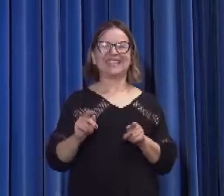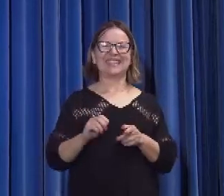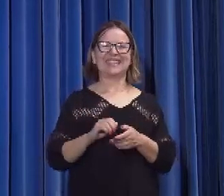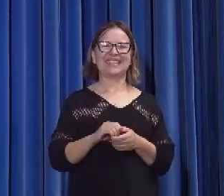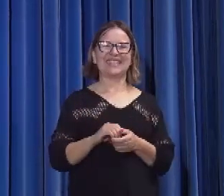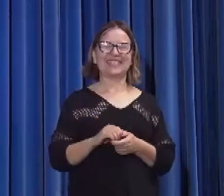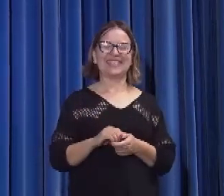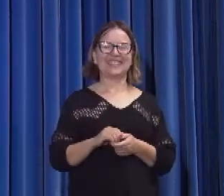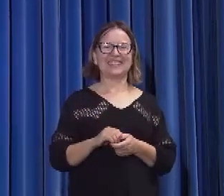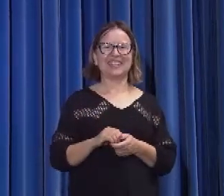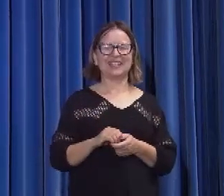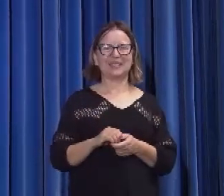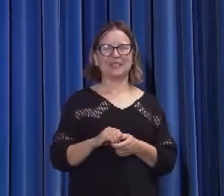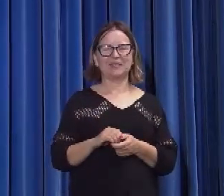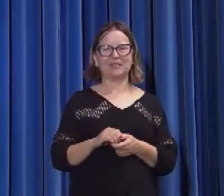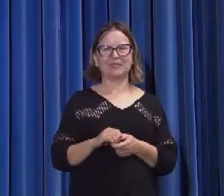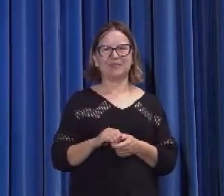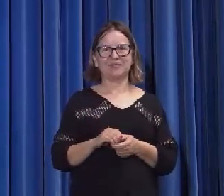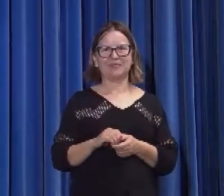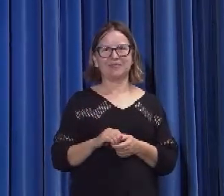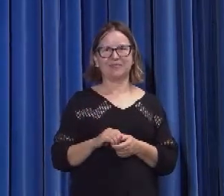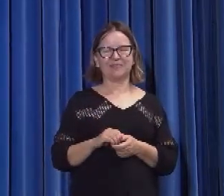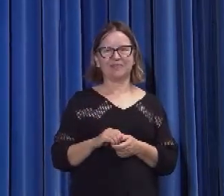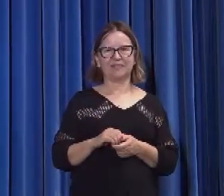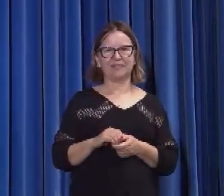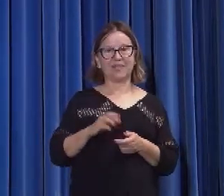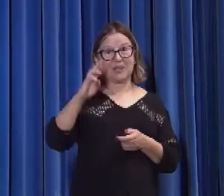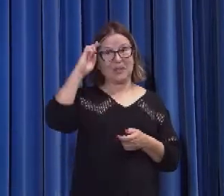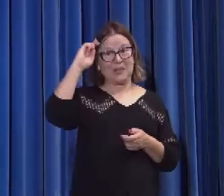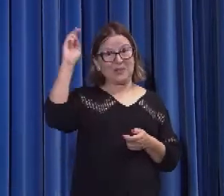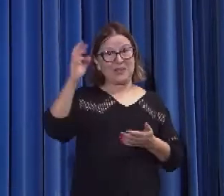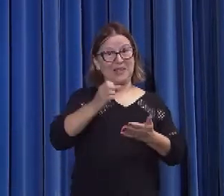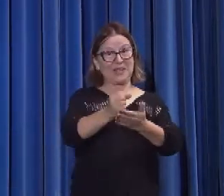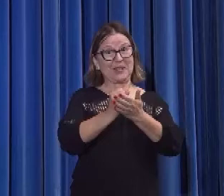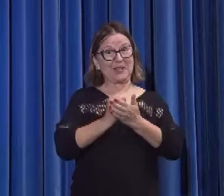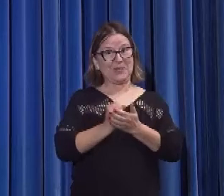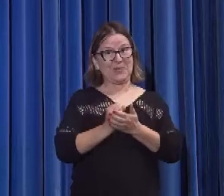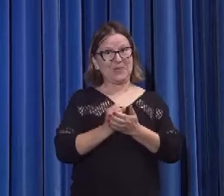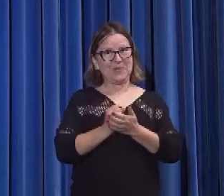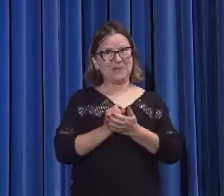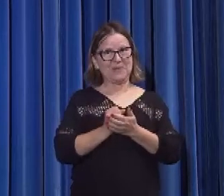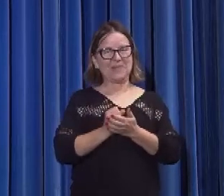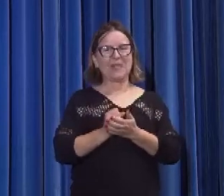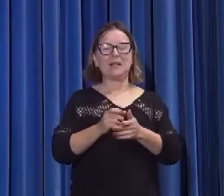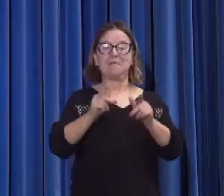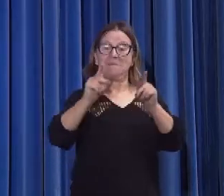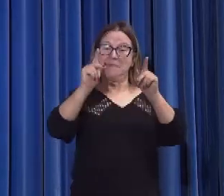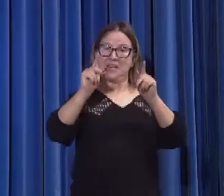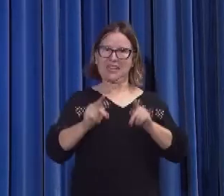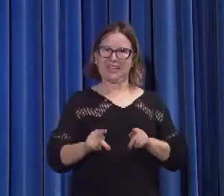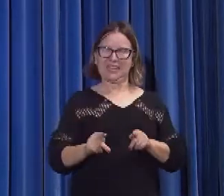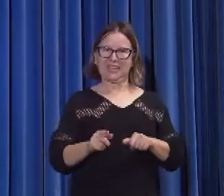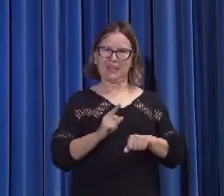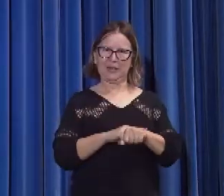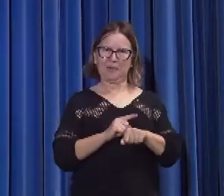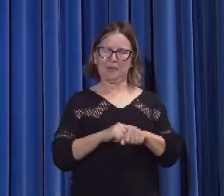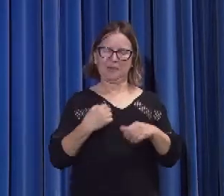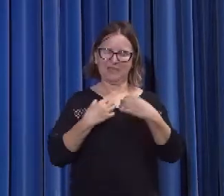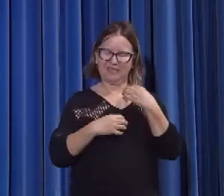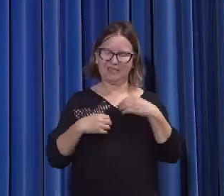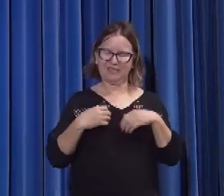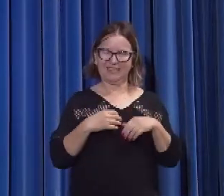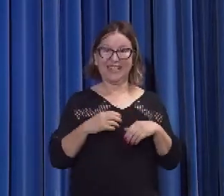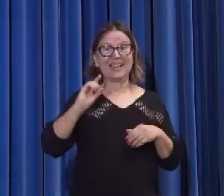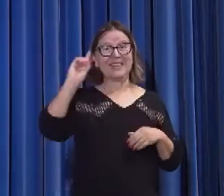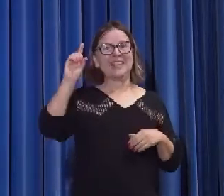O Senhor é socorro bem presente na angústia. E nele nós